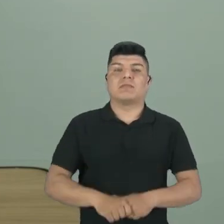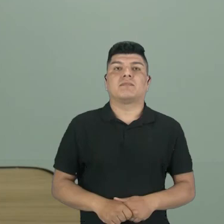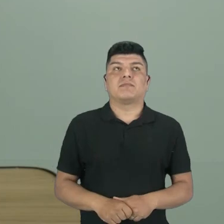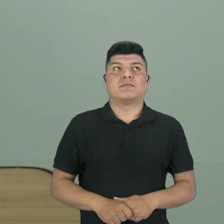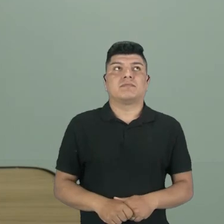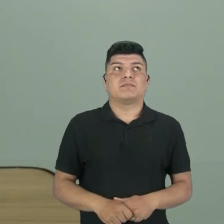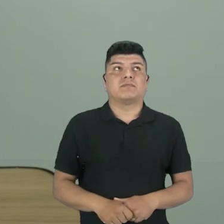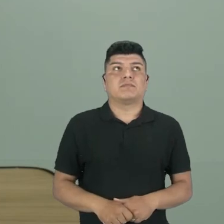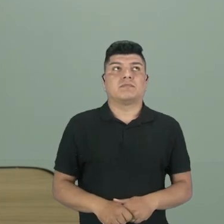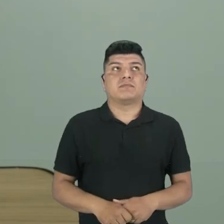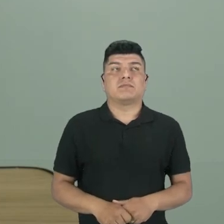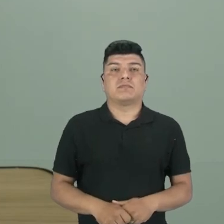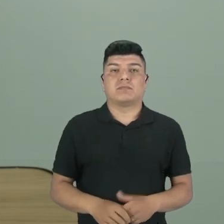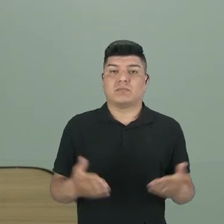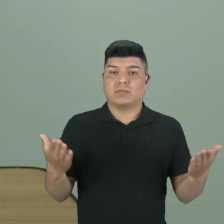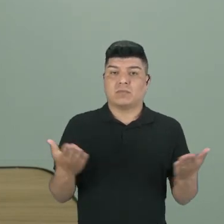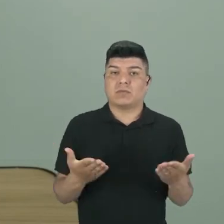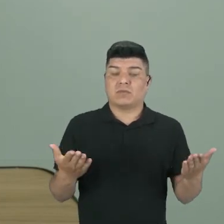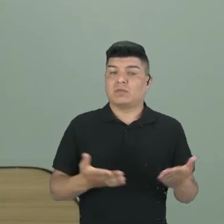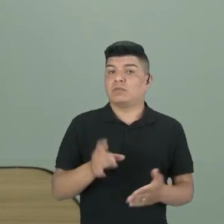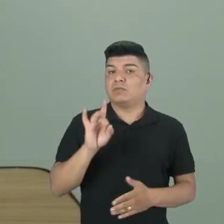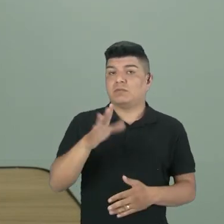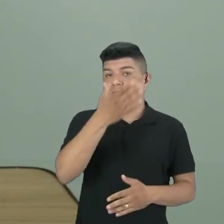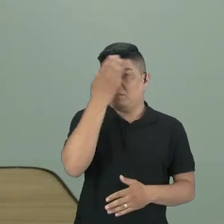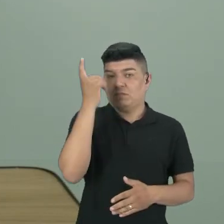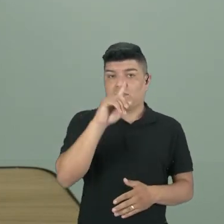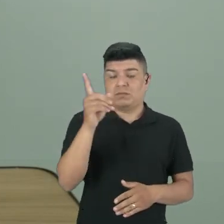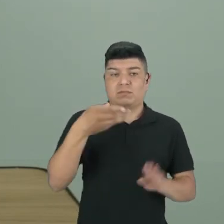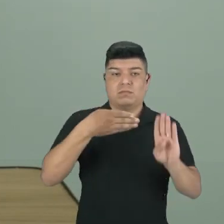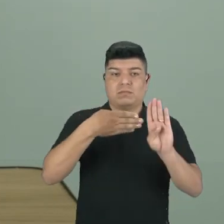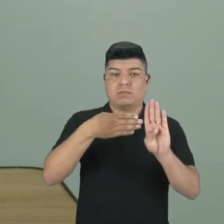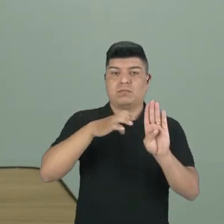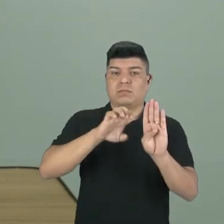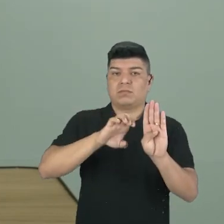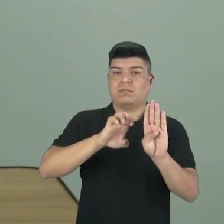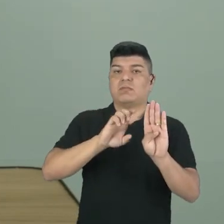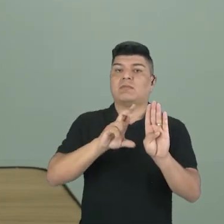Então, eu fico por aqui. Não esqueça de acessar a plataforma